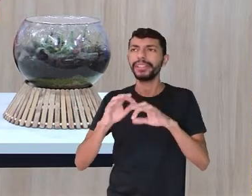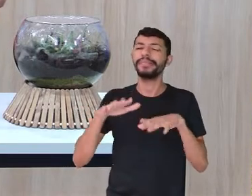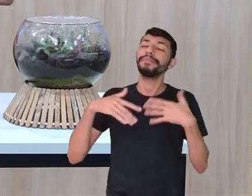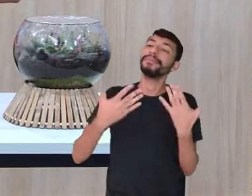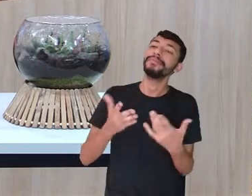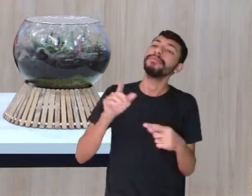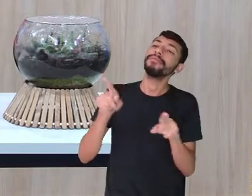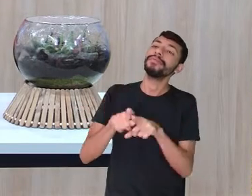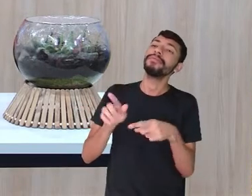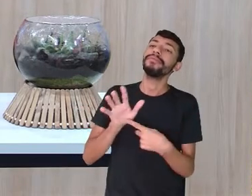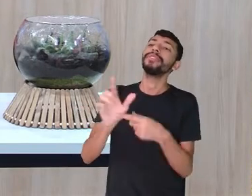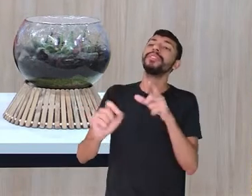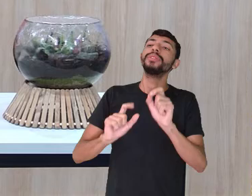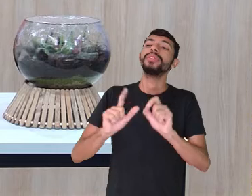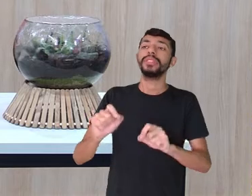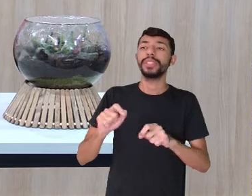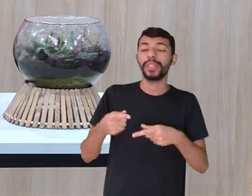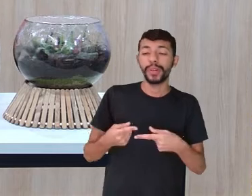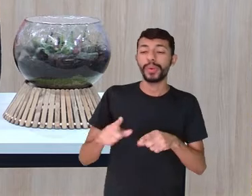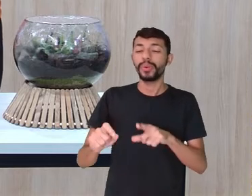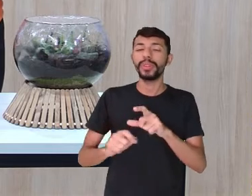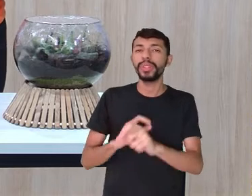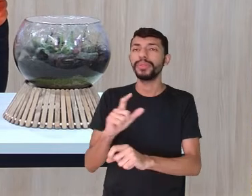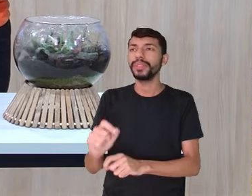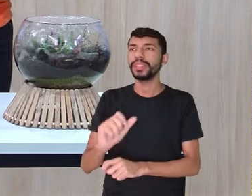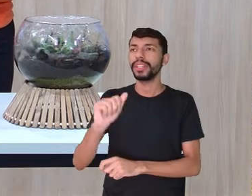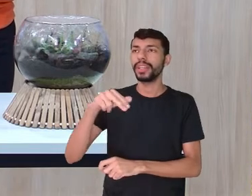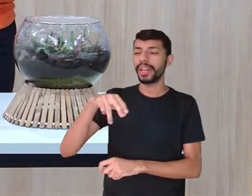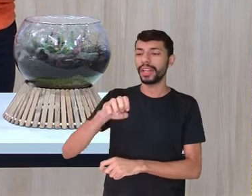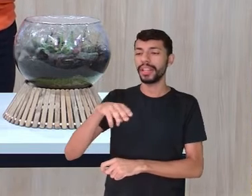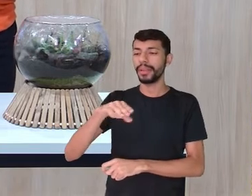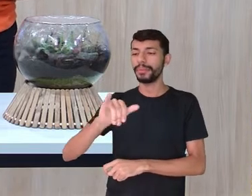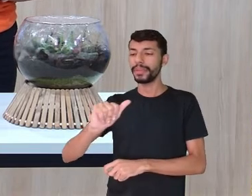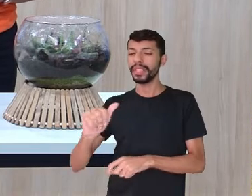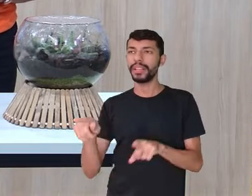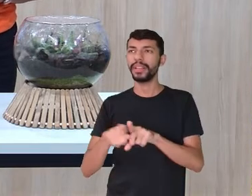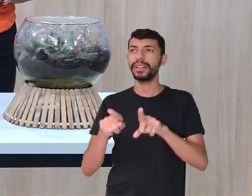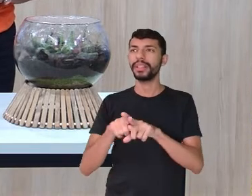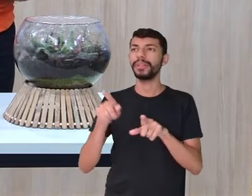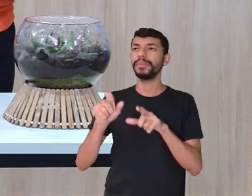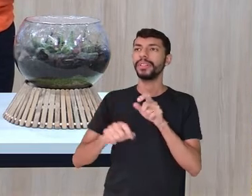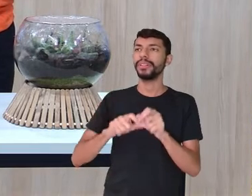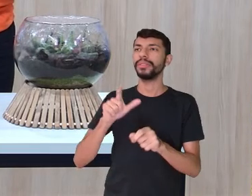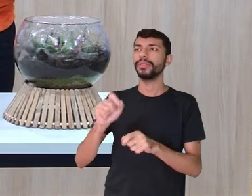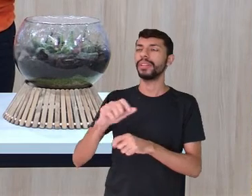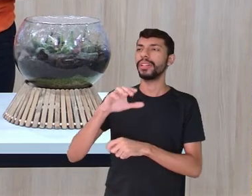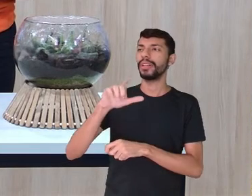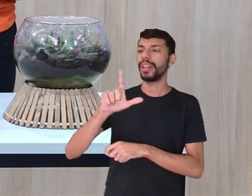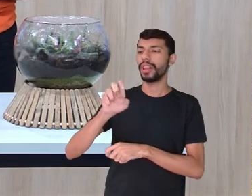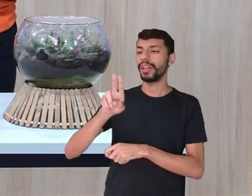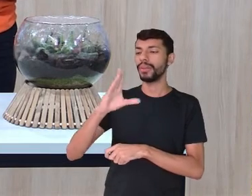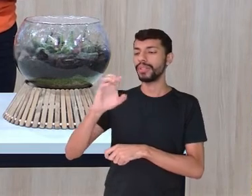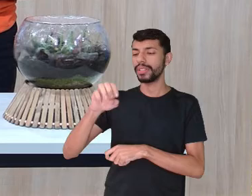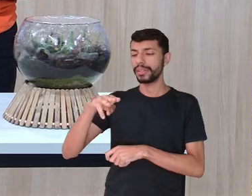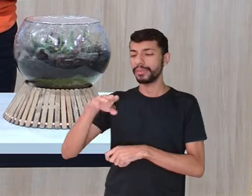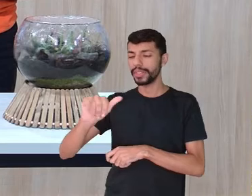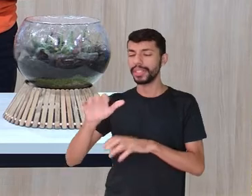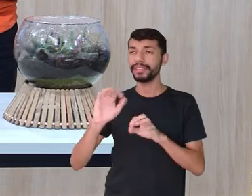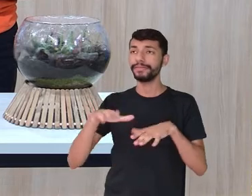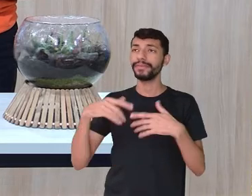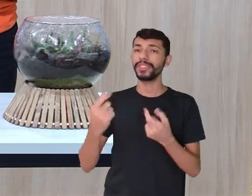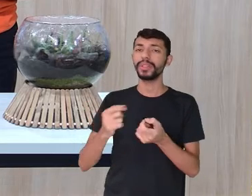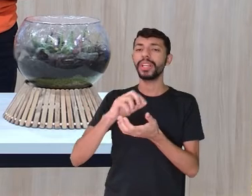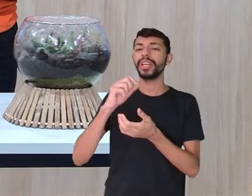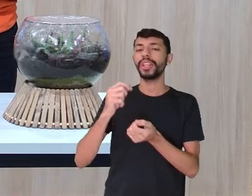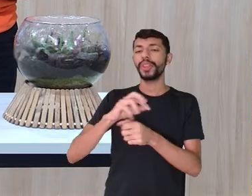trazemos também combate à anemia e leucemia. Então, várias doenças do sangue também é muito importante que seja feita